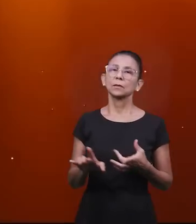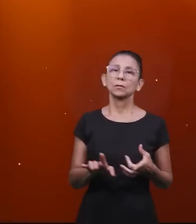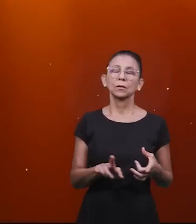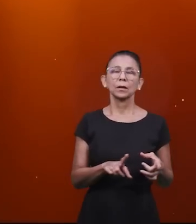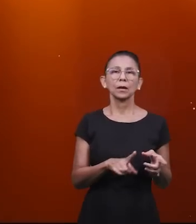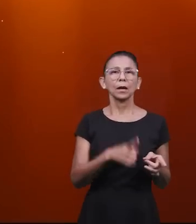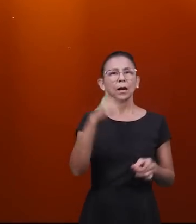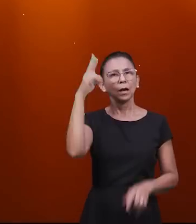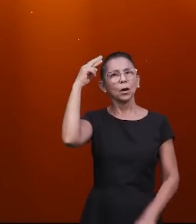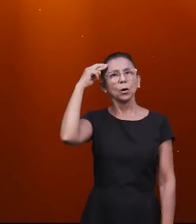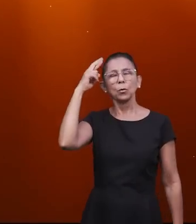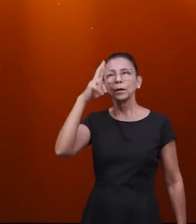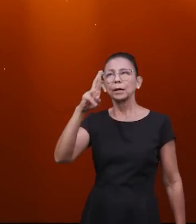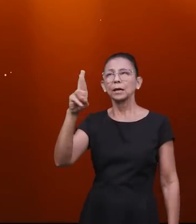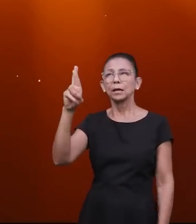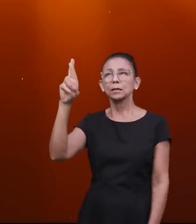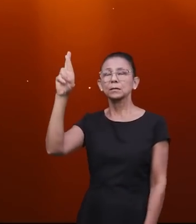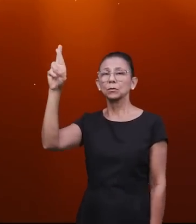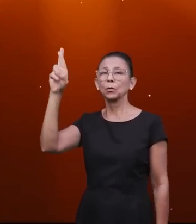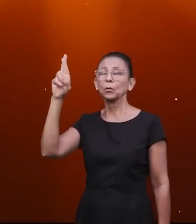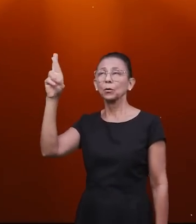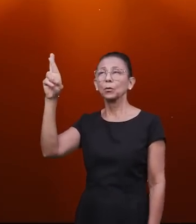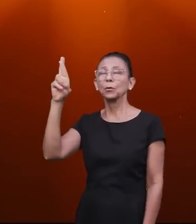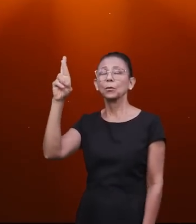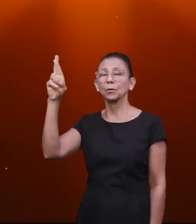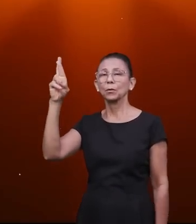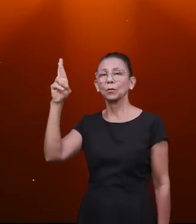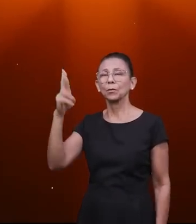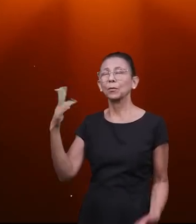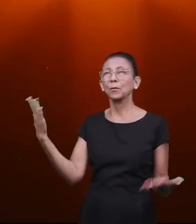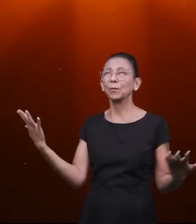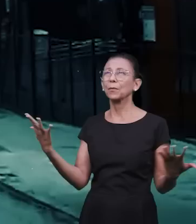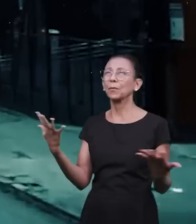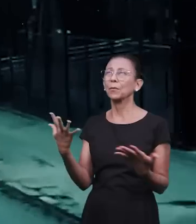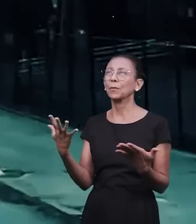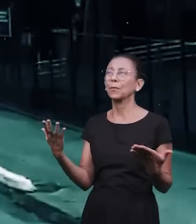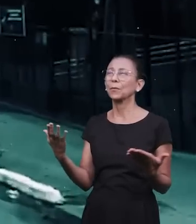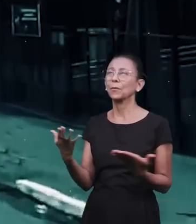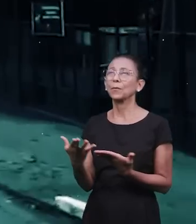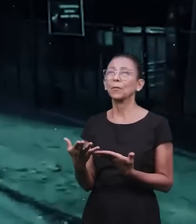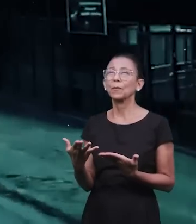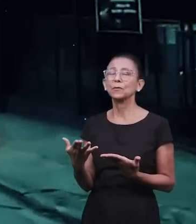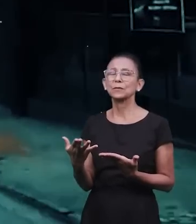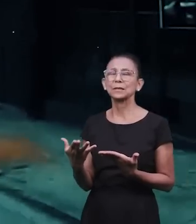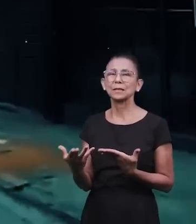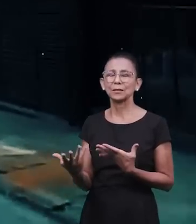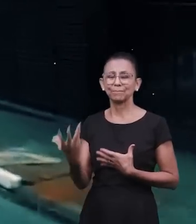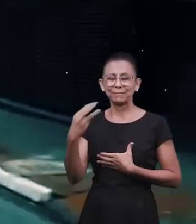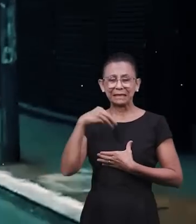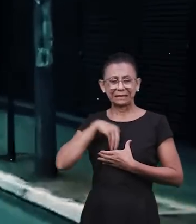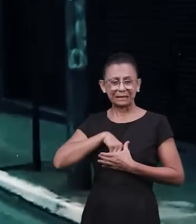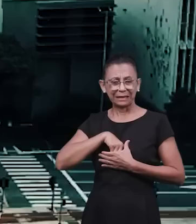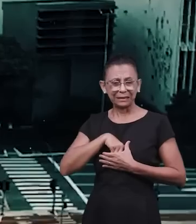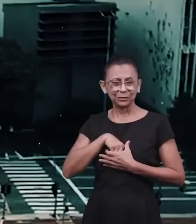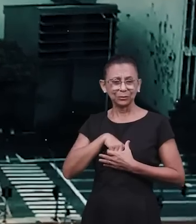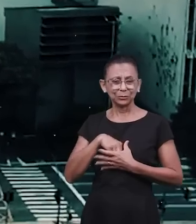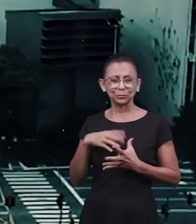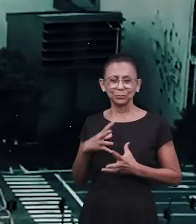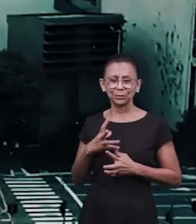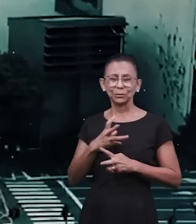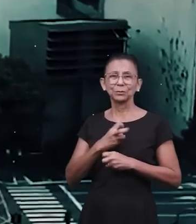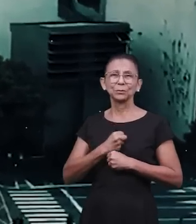um louvor mais breve, considerando que às terças-feiras o nosso assunto é doutrinário. Convidamos a todos a curvar as